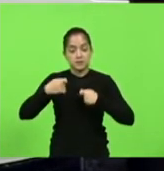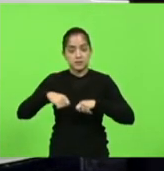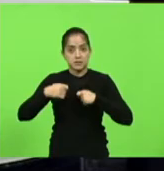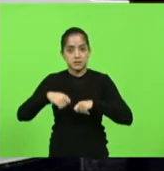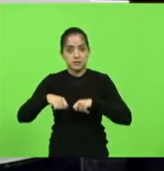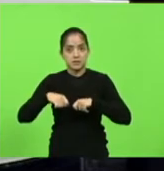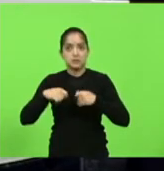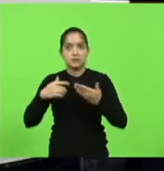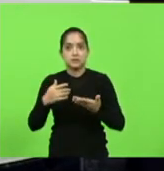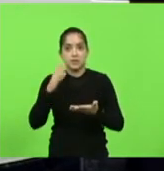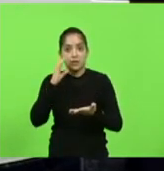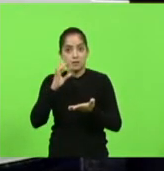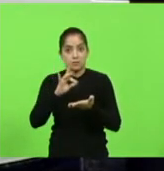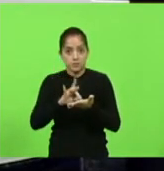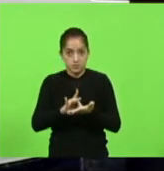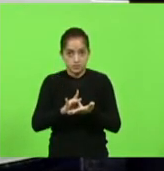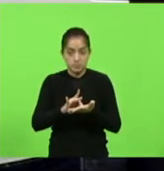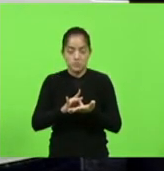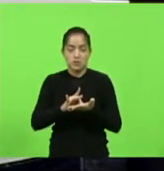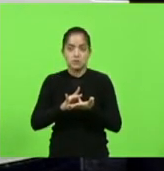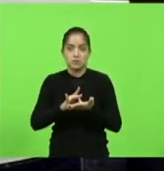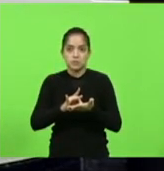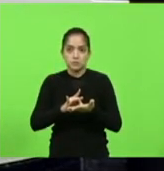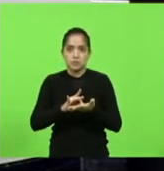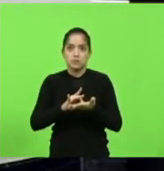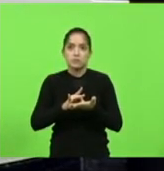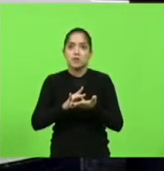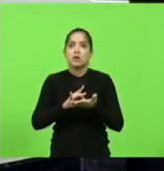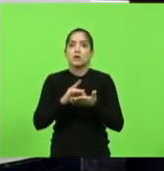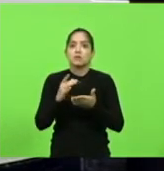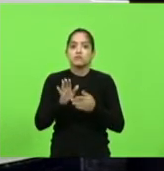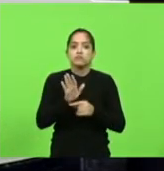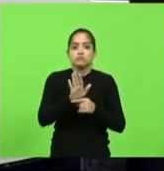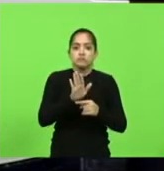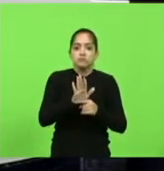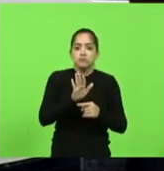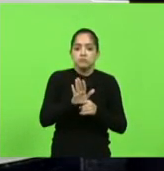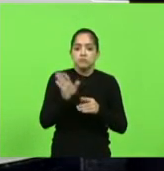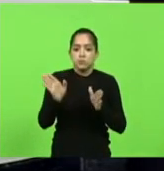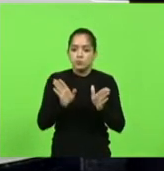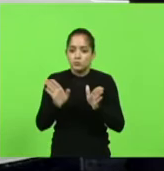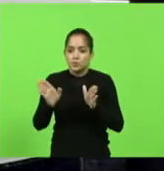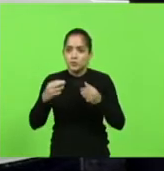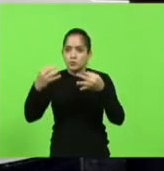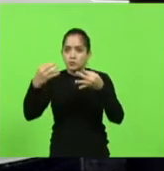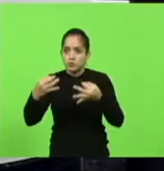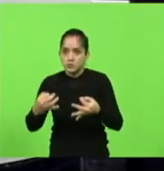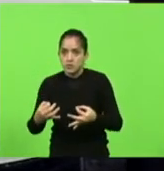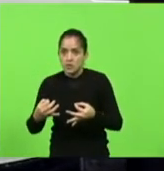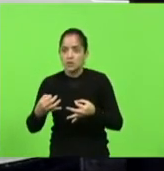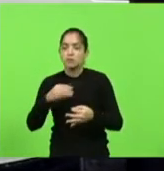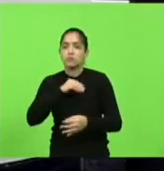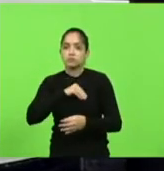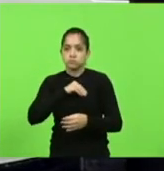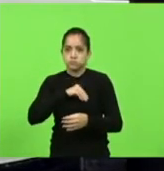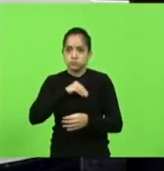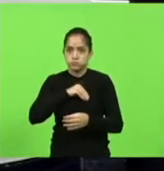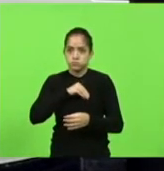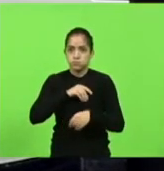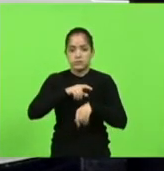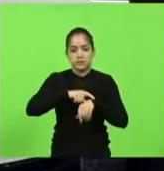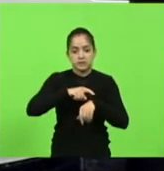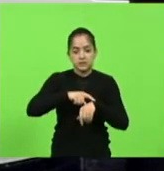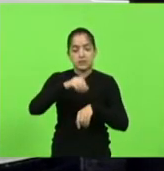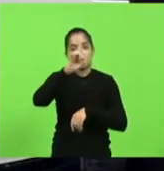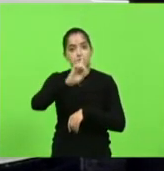ter o reconhecimento com as promoções nas épocas previstas. Aqueles que têm tempo e que têm